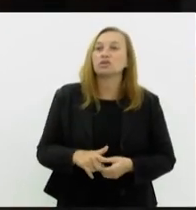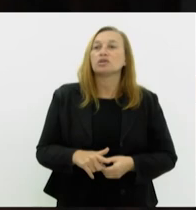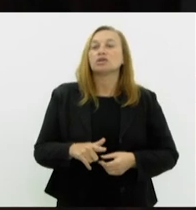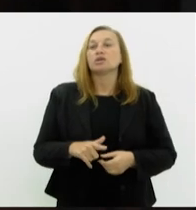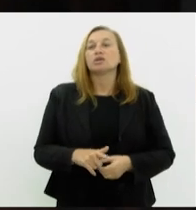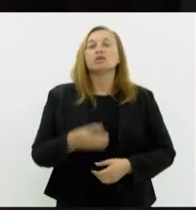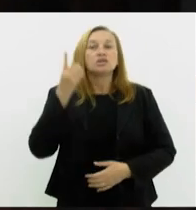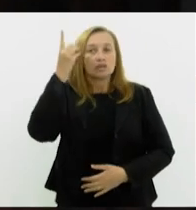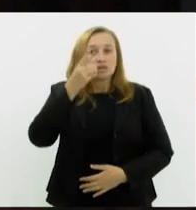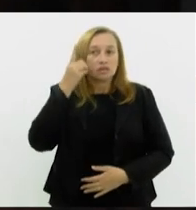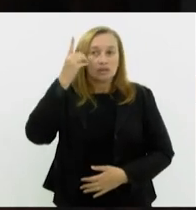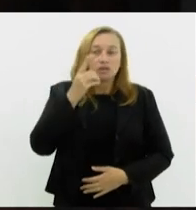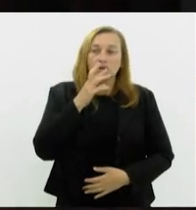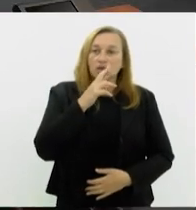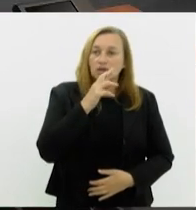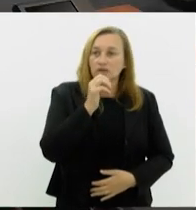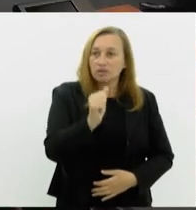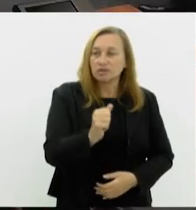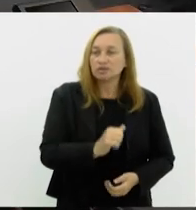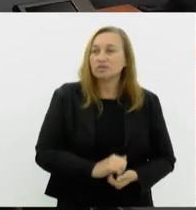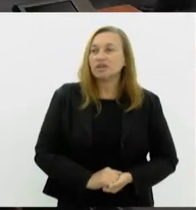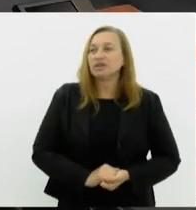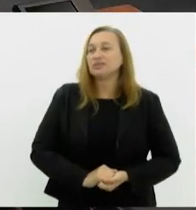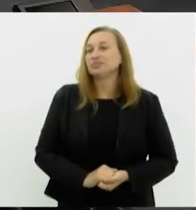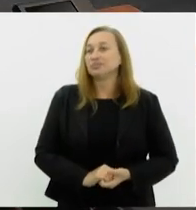nobre deputado Rodrigo Amorim.